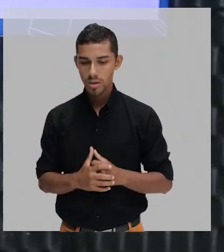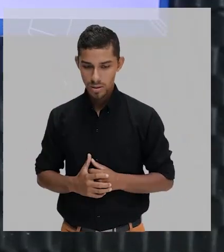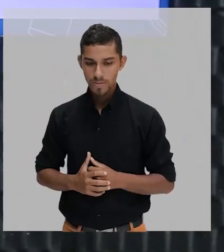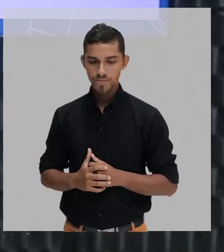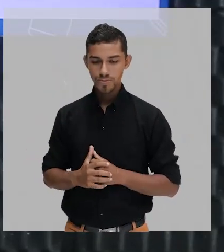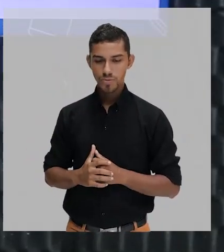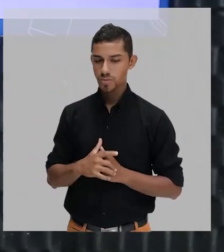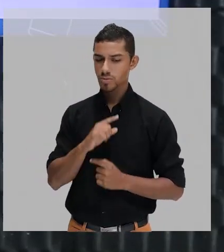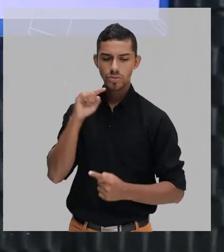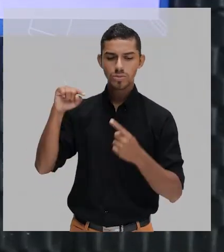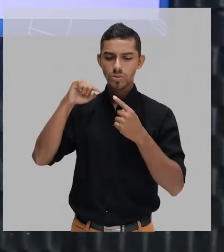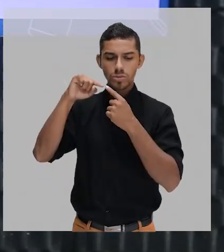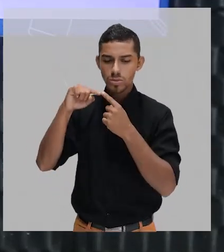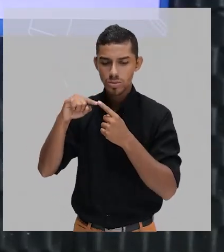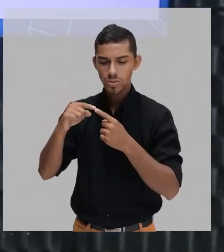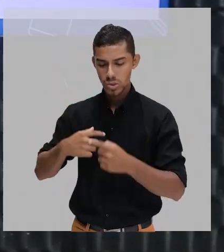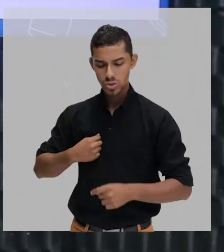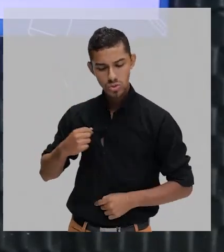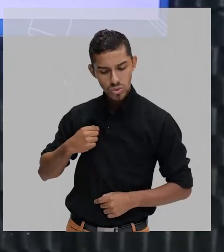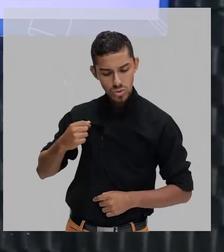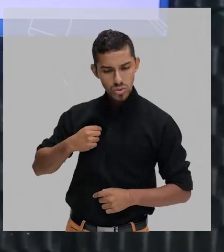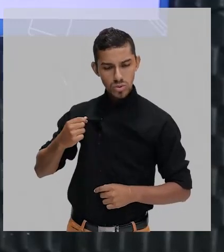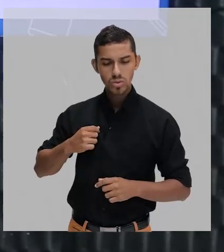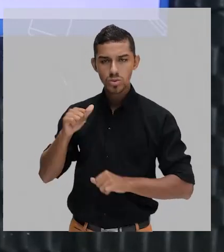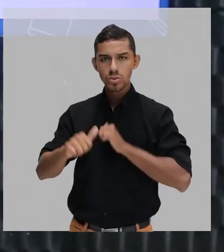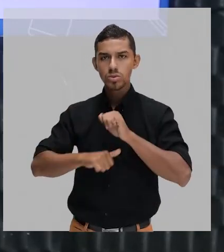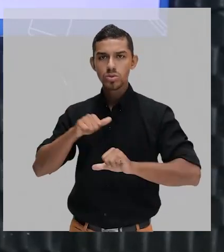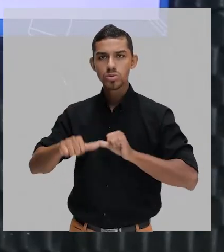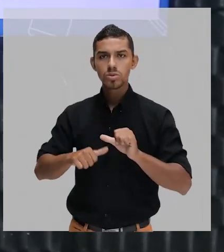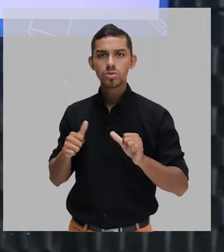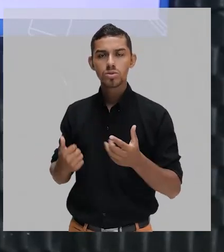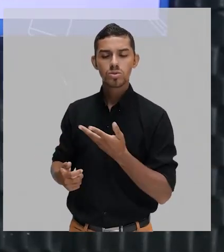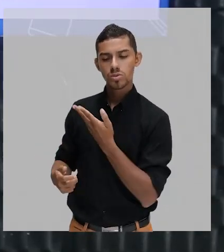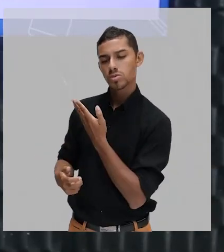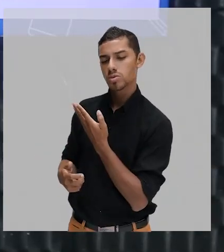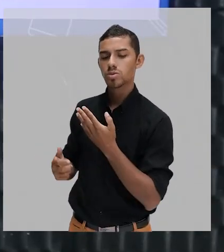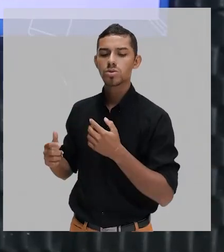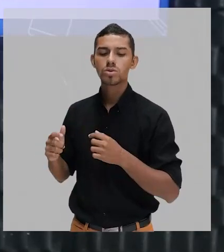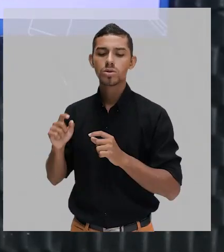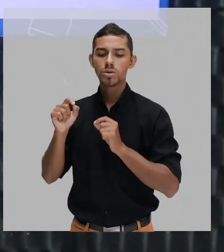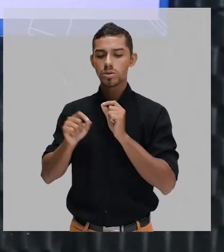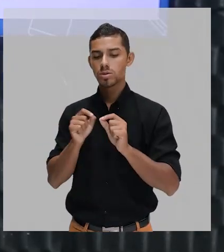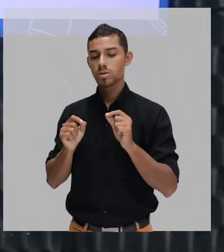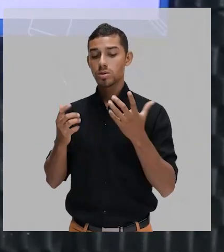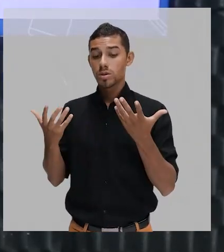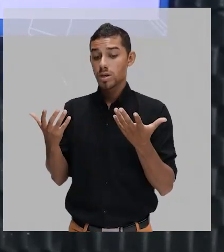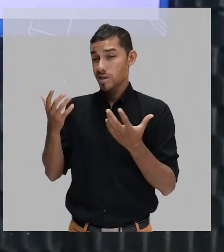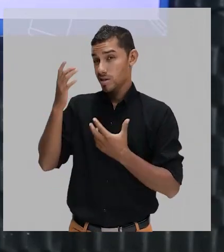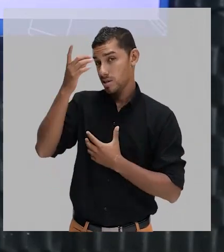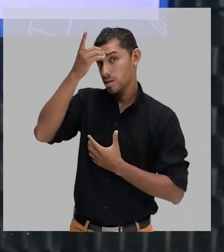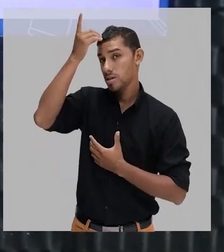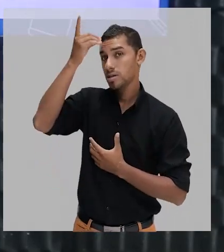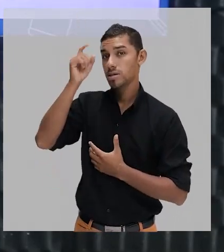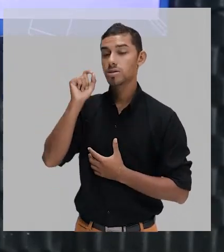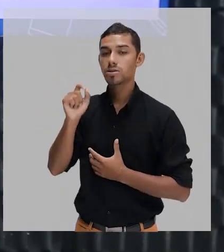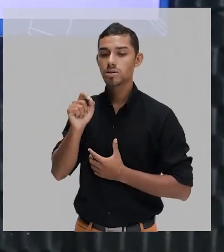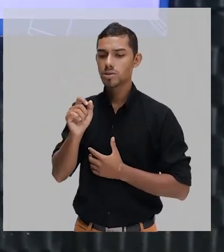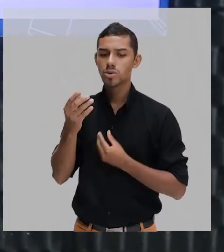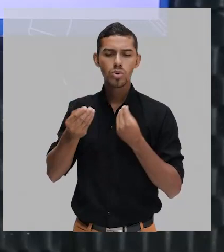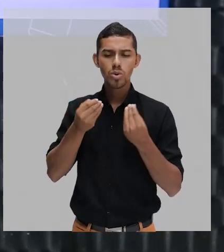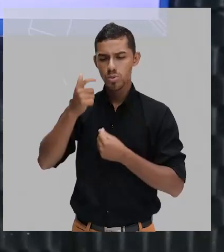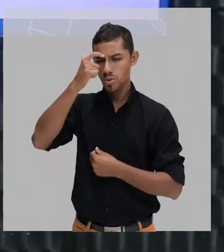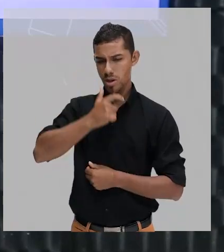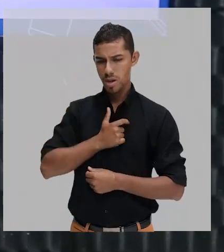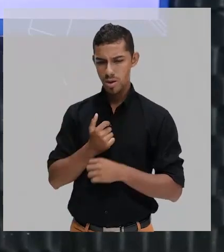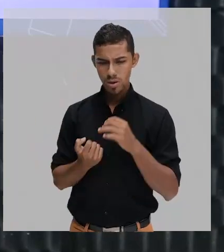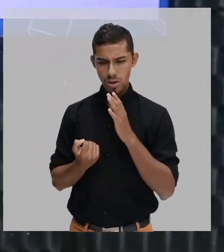Os objetos, os atores, as roupas, os figurinos mudam de cara em função da cor da iluminação. E a ideia é como eu vou